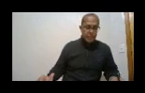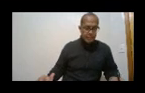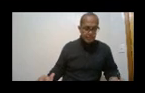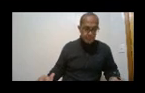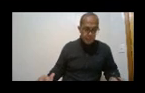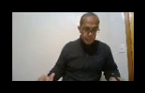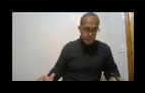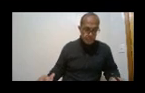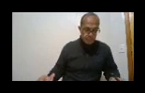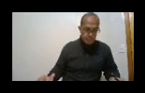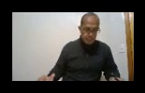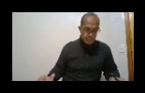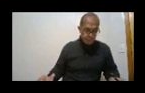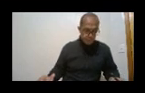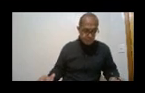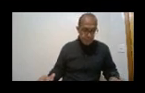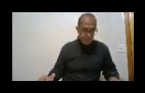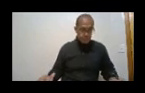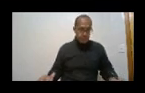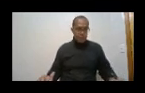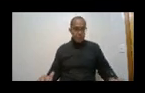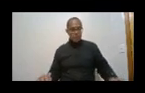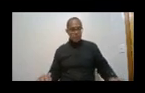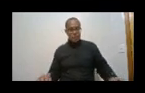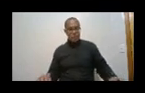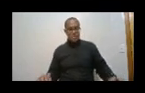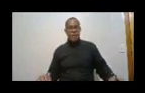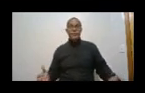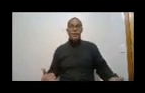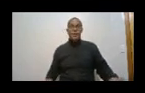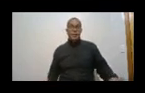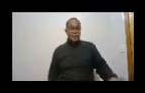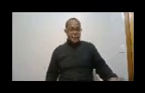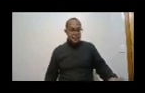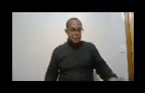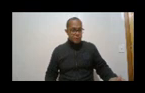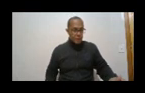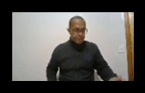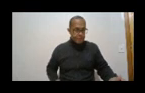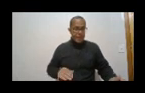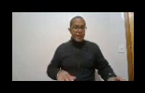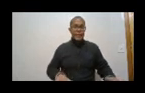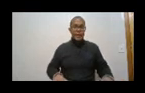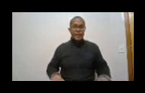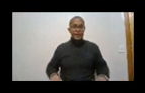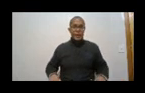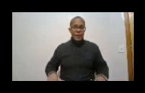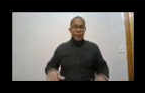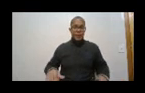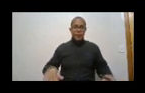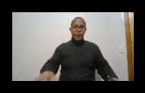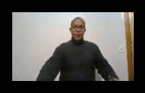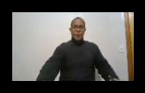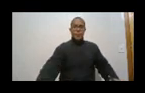interrompido, ele está diminuído, tá? E eu vou ajustar com a utilização desta droga.